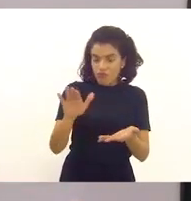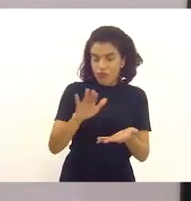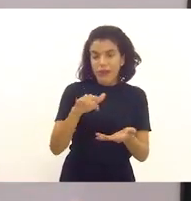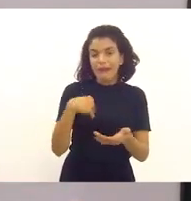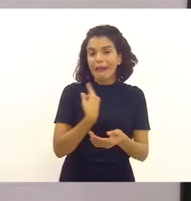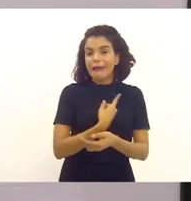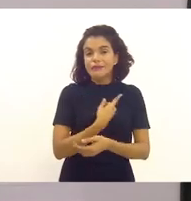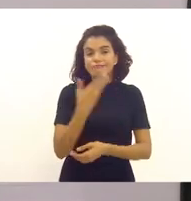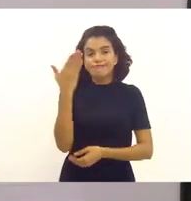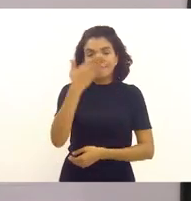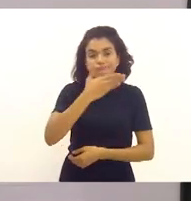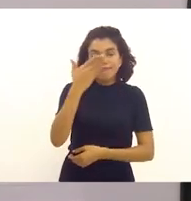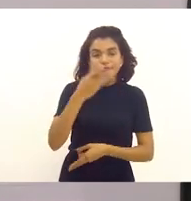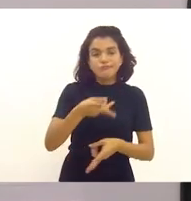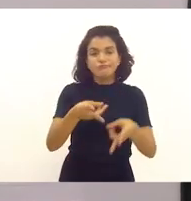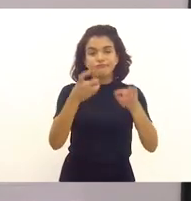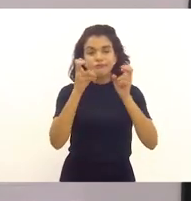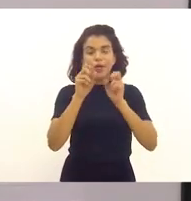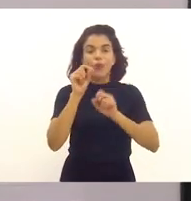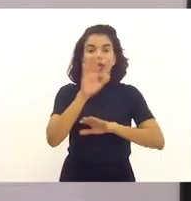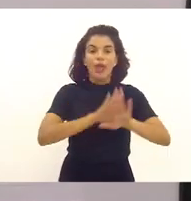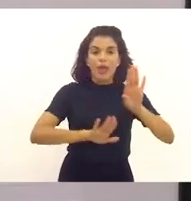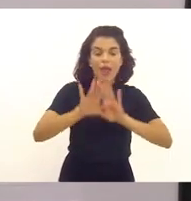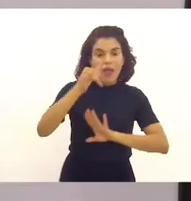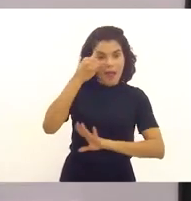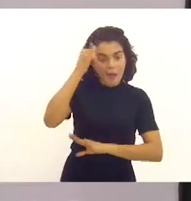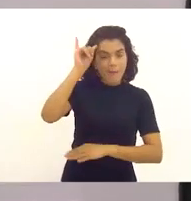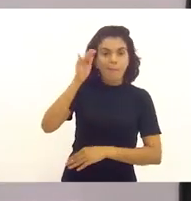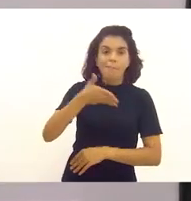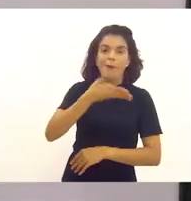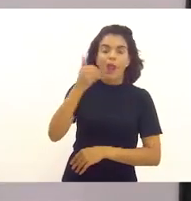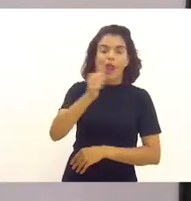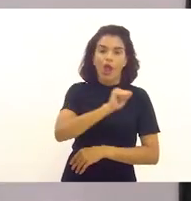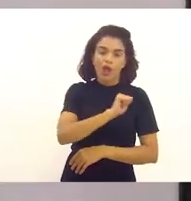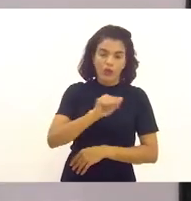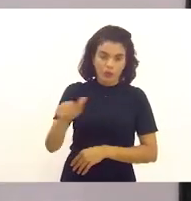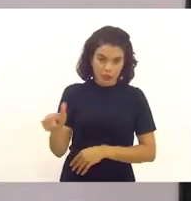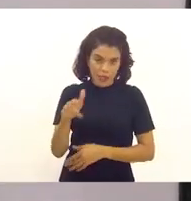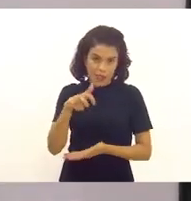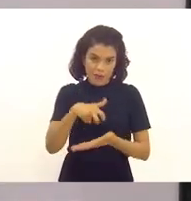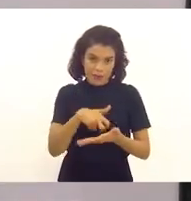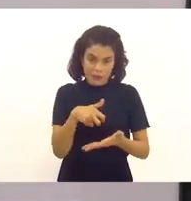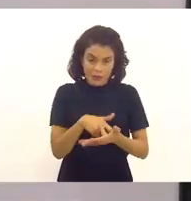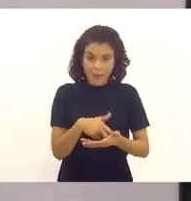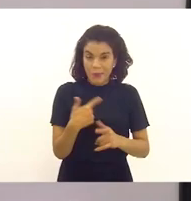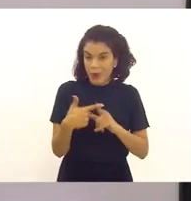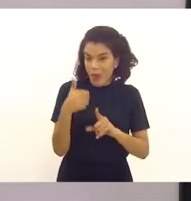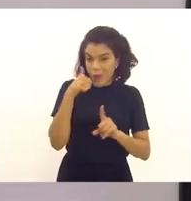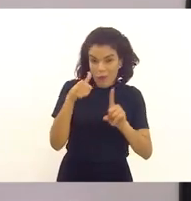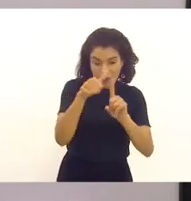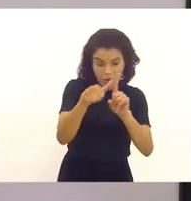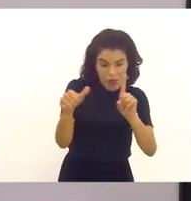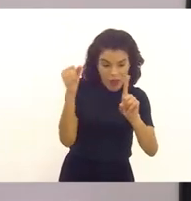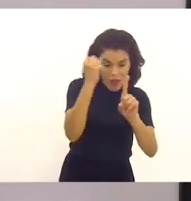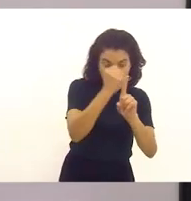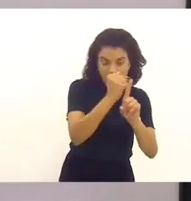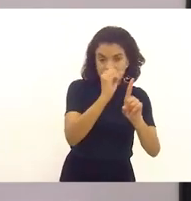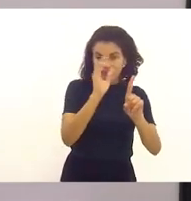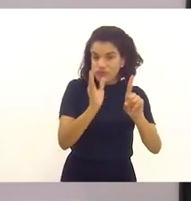e a gente não vê a prevenção como algo tão fundamental porque depois que essa mulher morta né